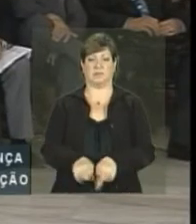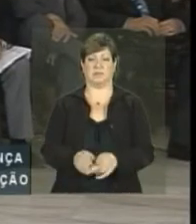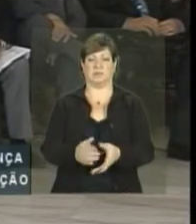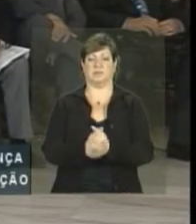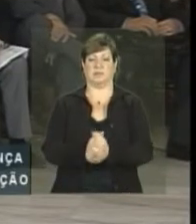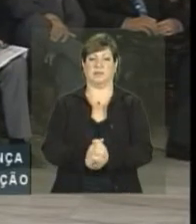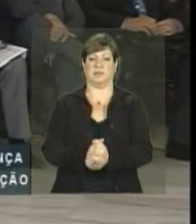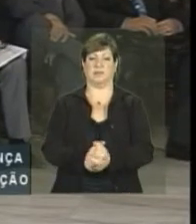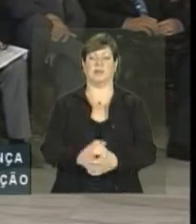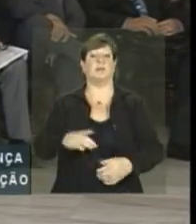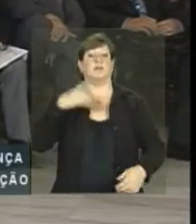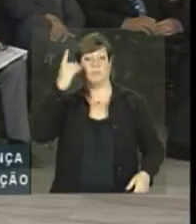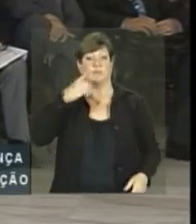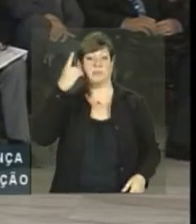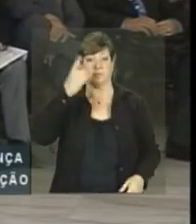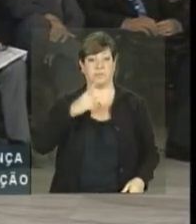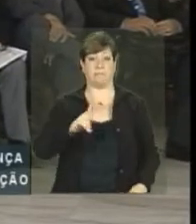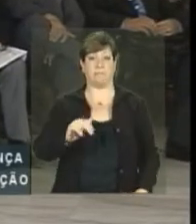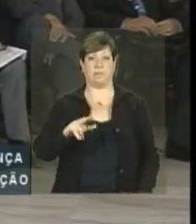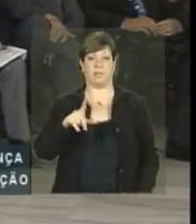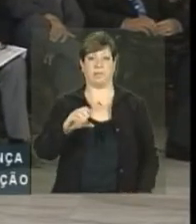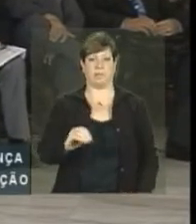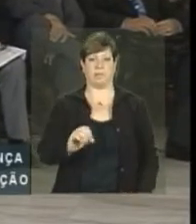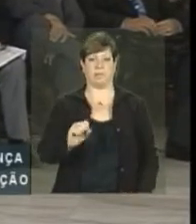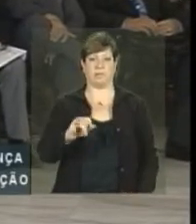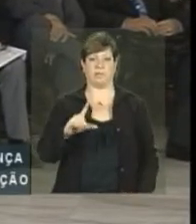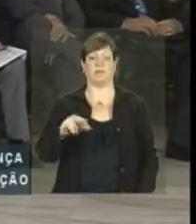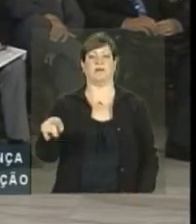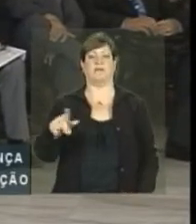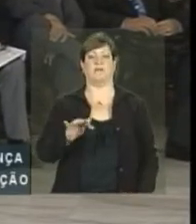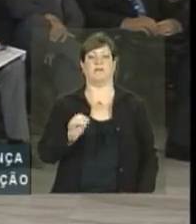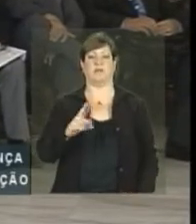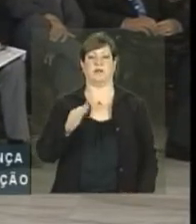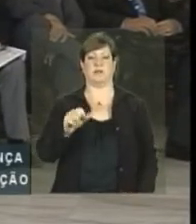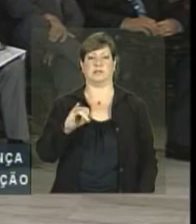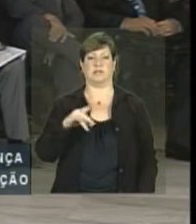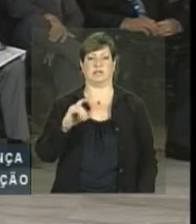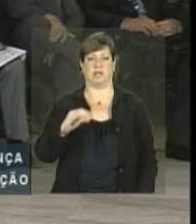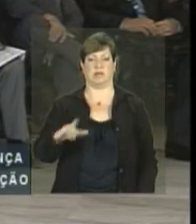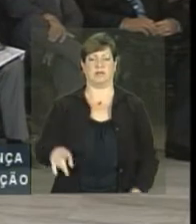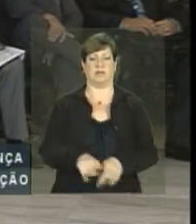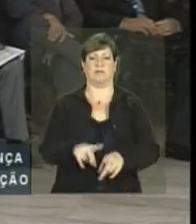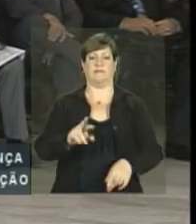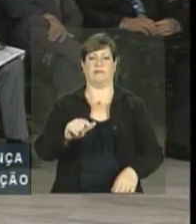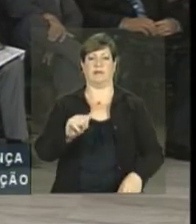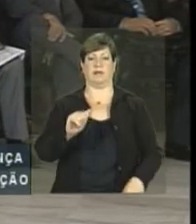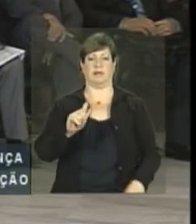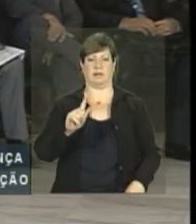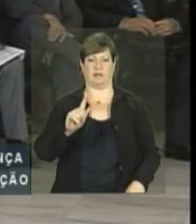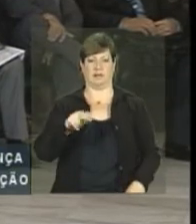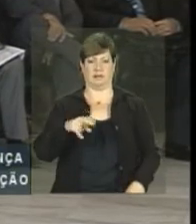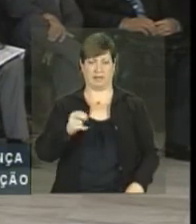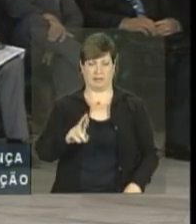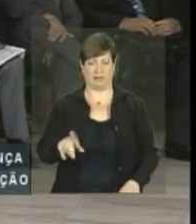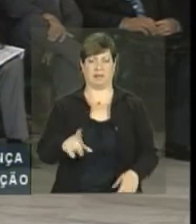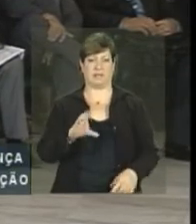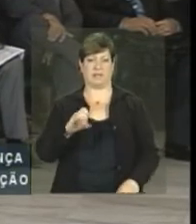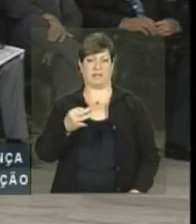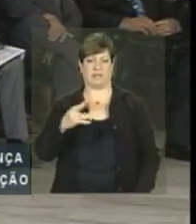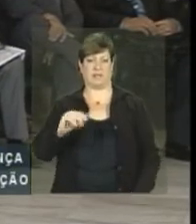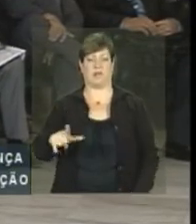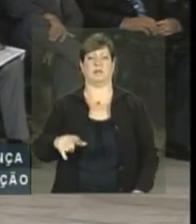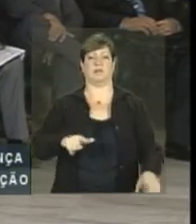o deputado Paulo Pereira da Silva, da Força Sindical, o Wagner Gomes, da Central dos Trabalhadores